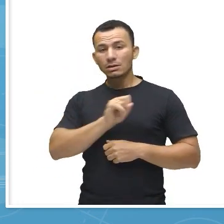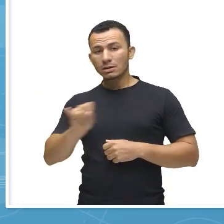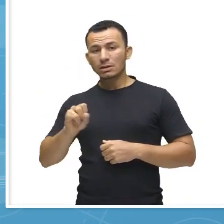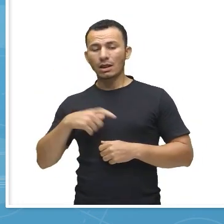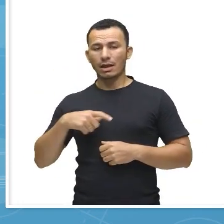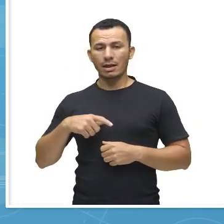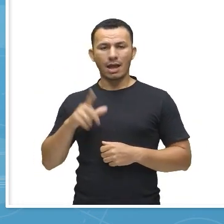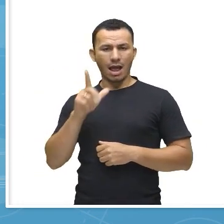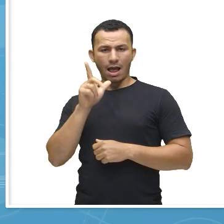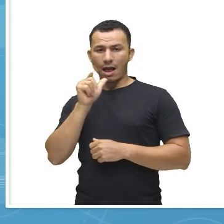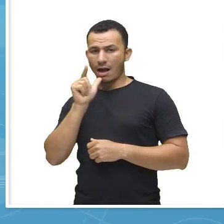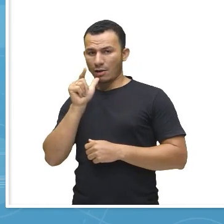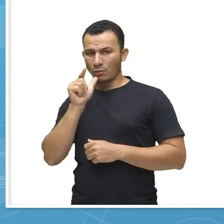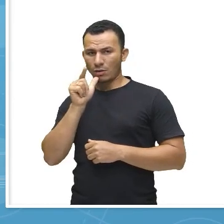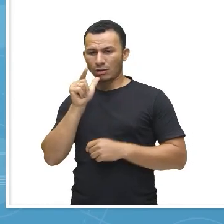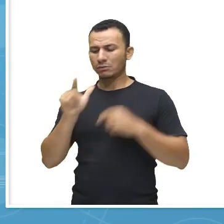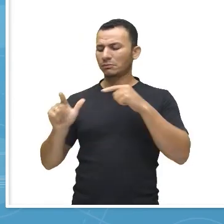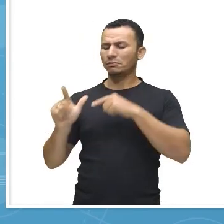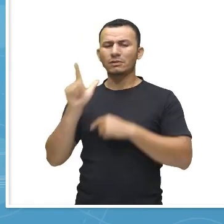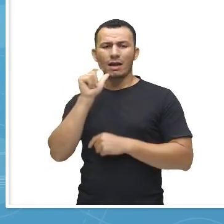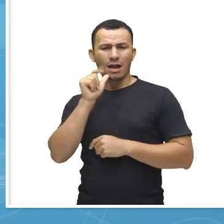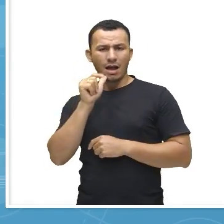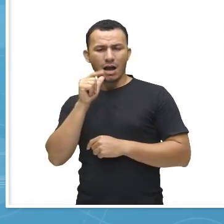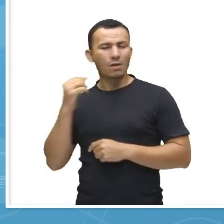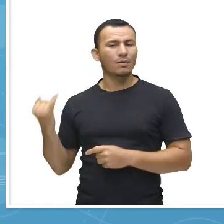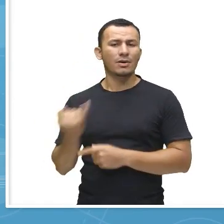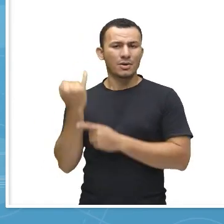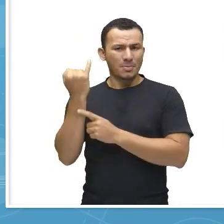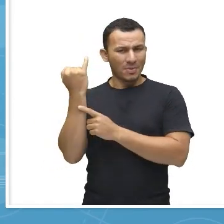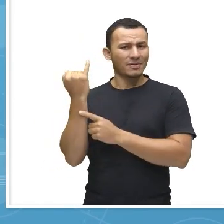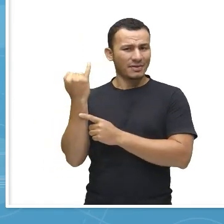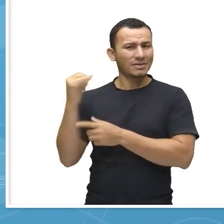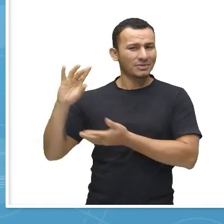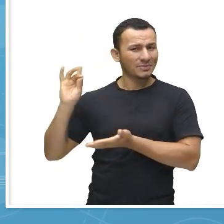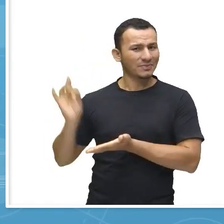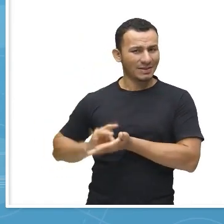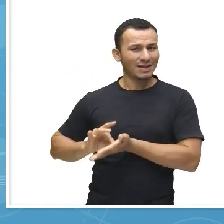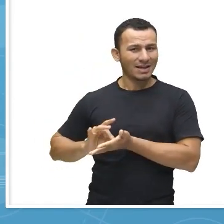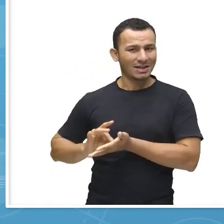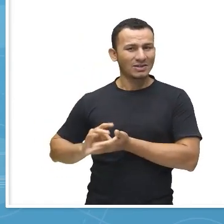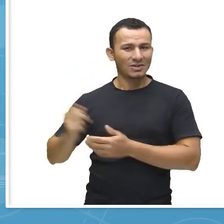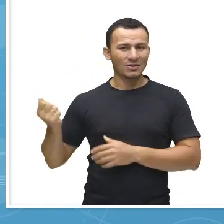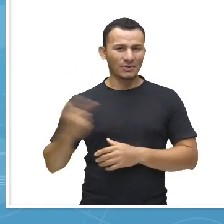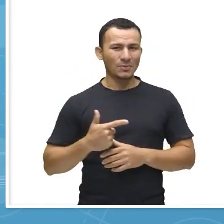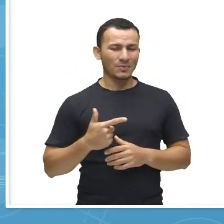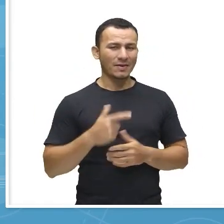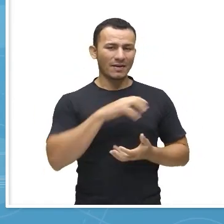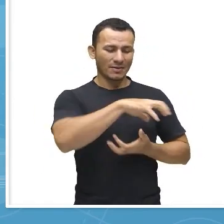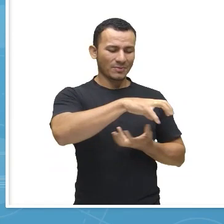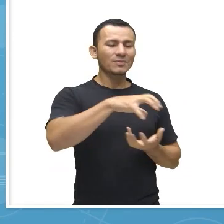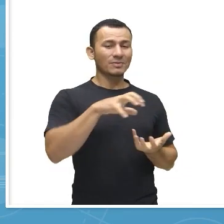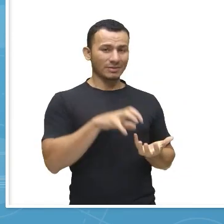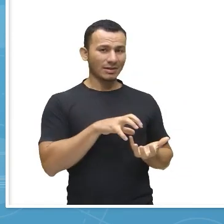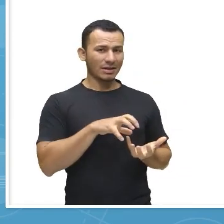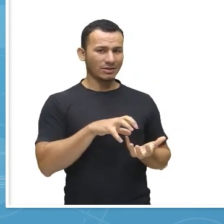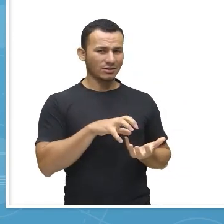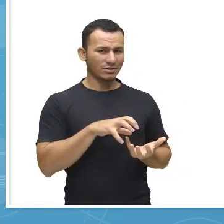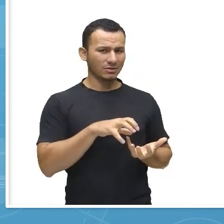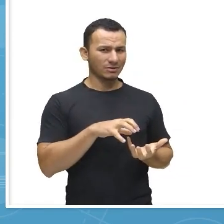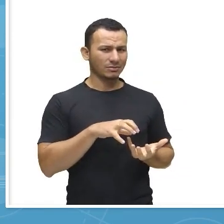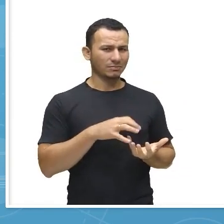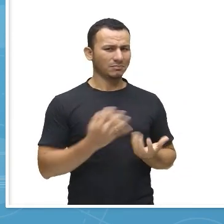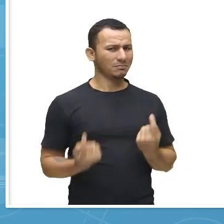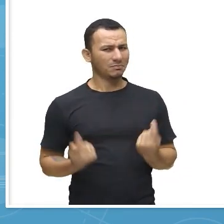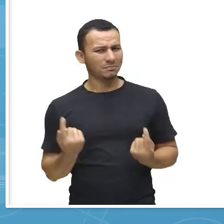água, a importância da água acaba sendo muito maior, né, do que dos continentes. Não, todos os